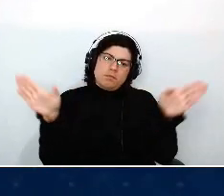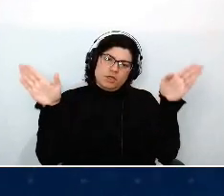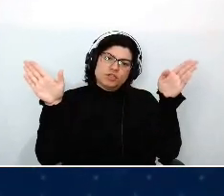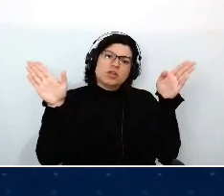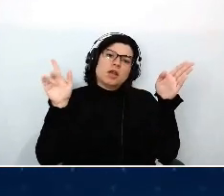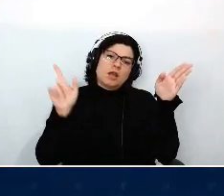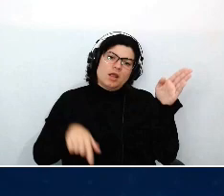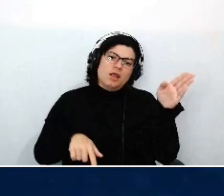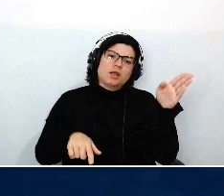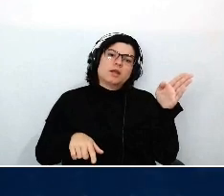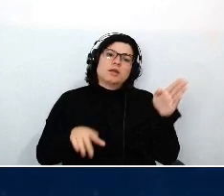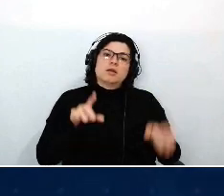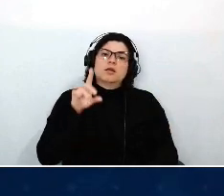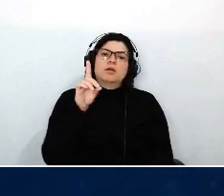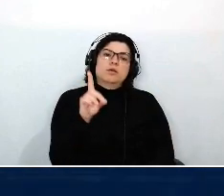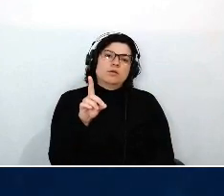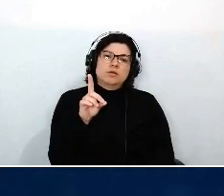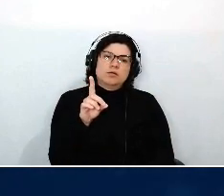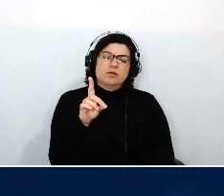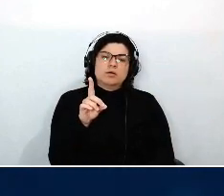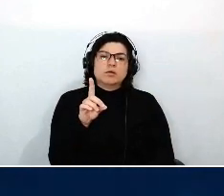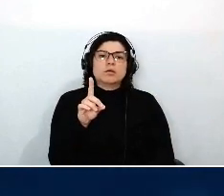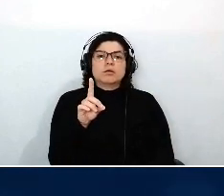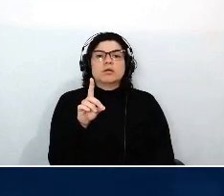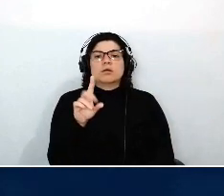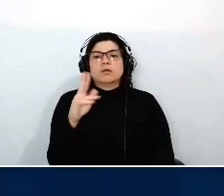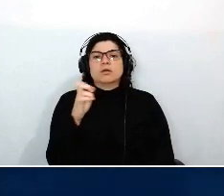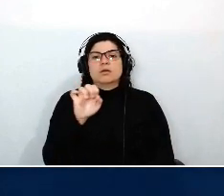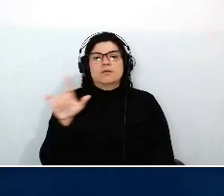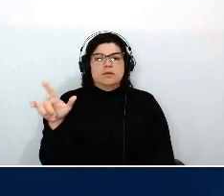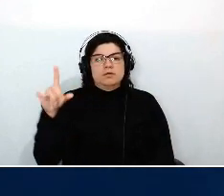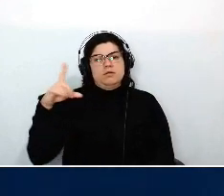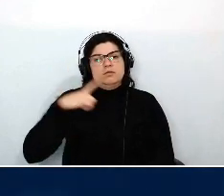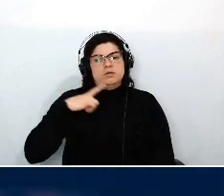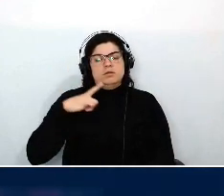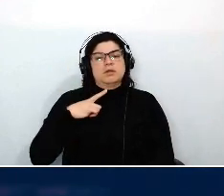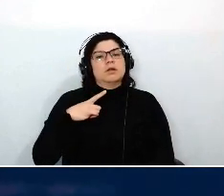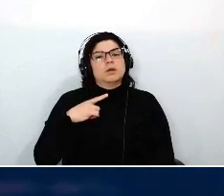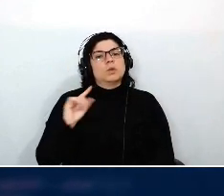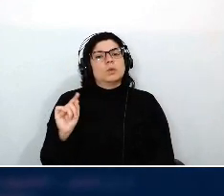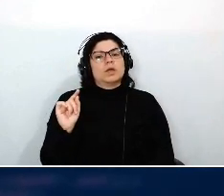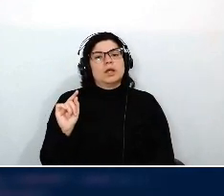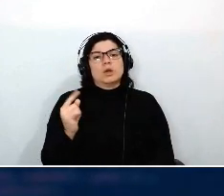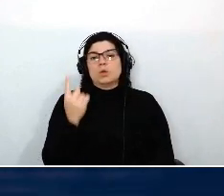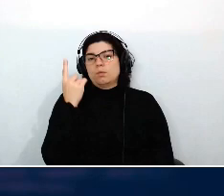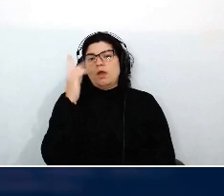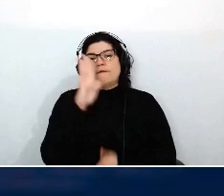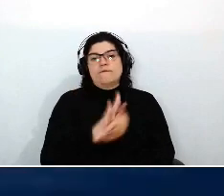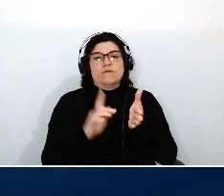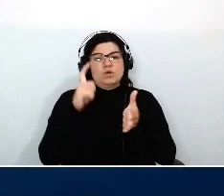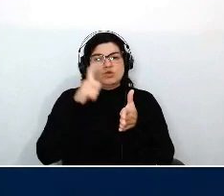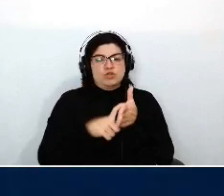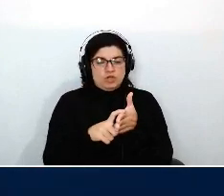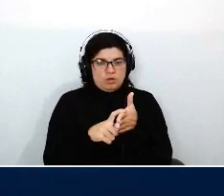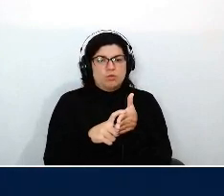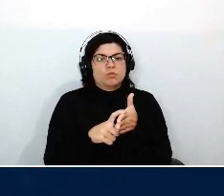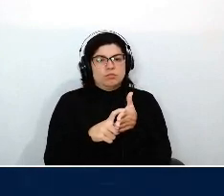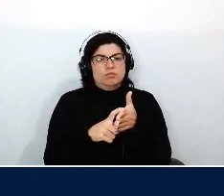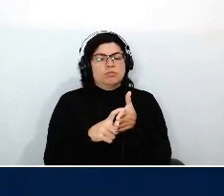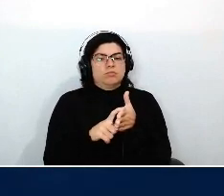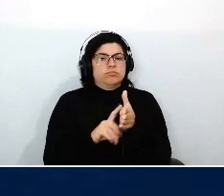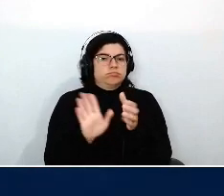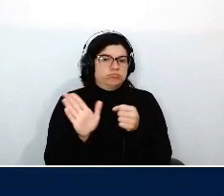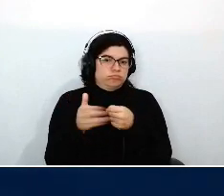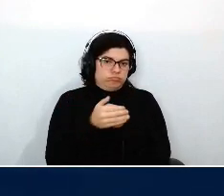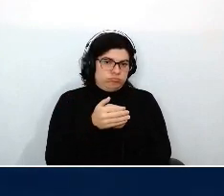para um def de add que recebe uma função anônima. Tá, então, é só um sugar para criar funções e